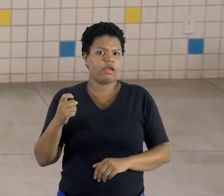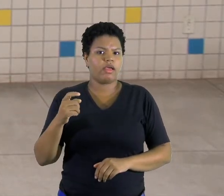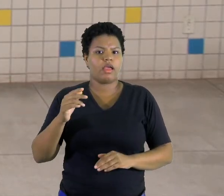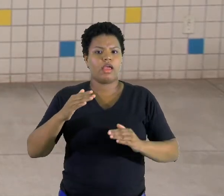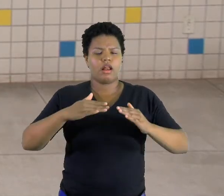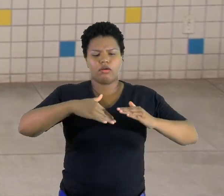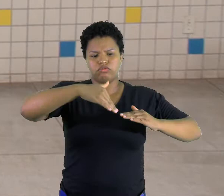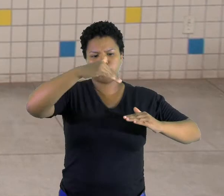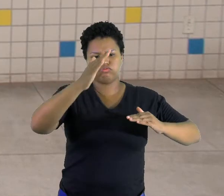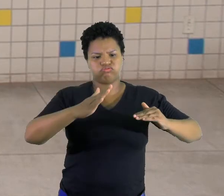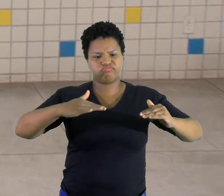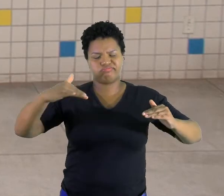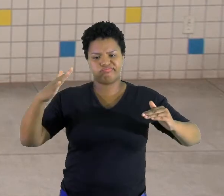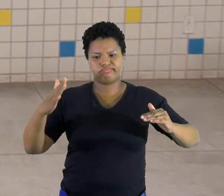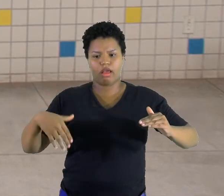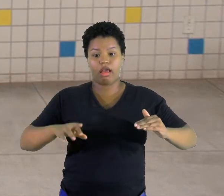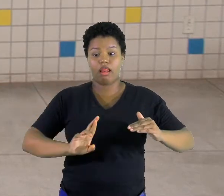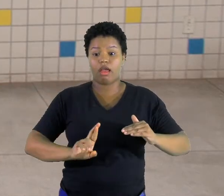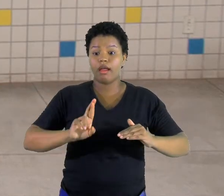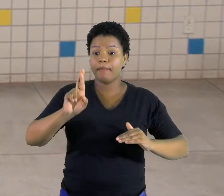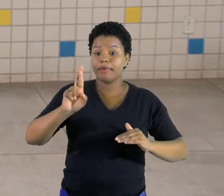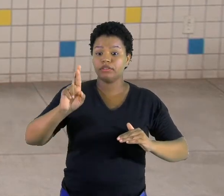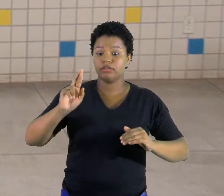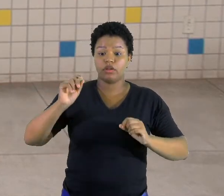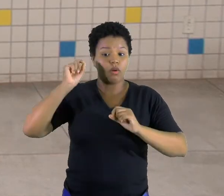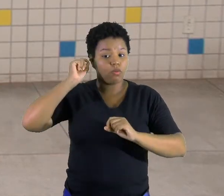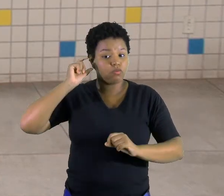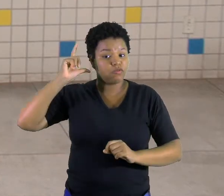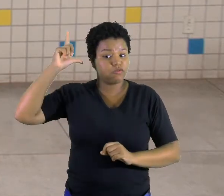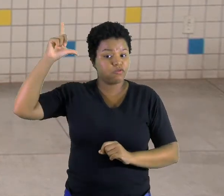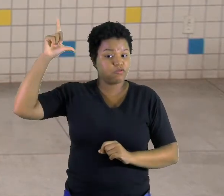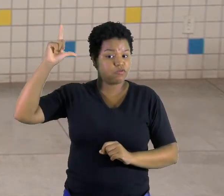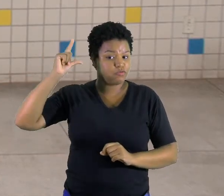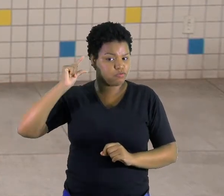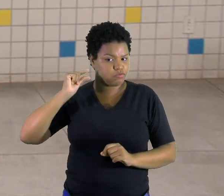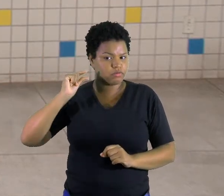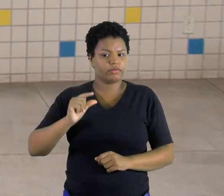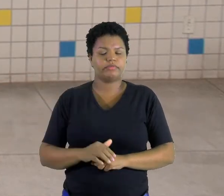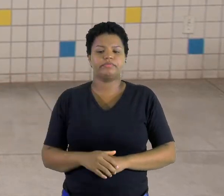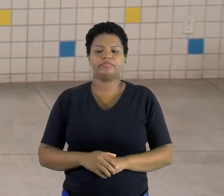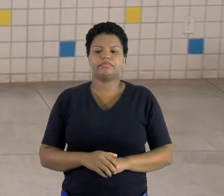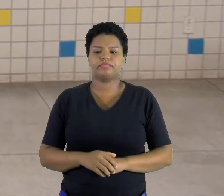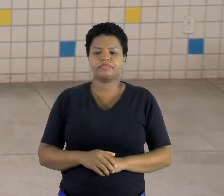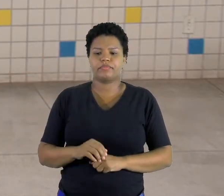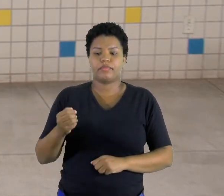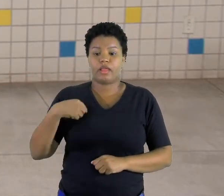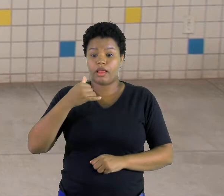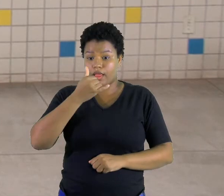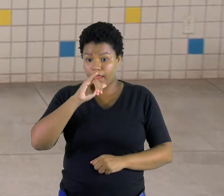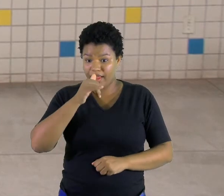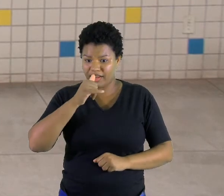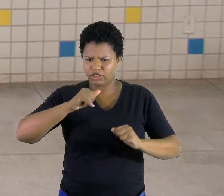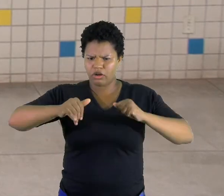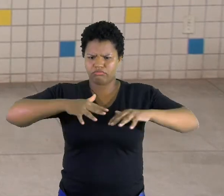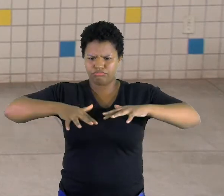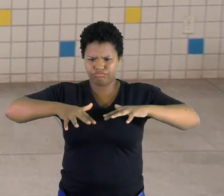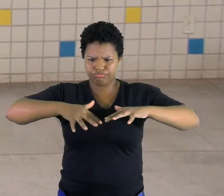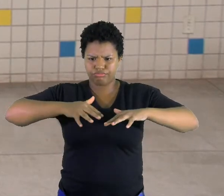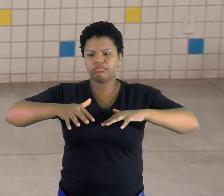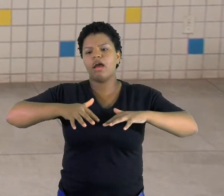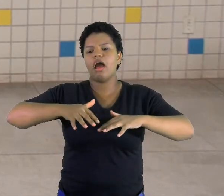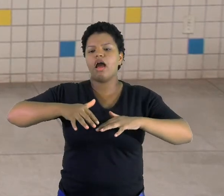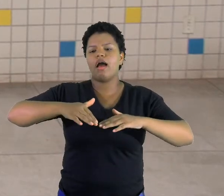onda, certo? Ela vai representar o volume do som. Assim, quanto maior for a energia, a vibração